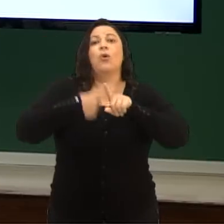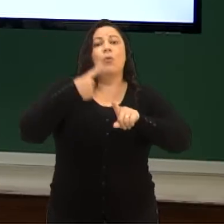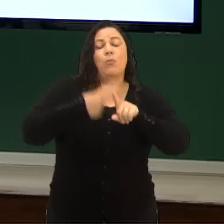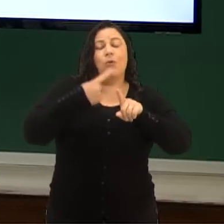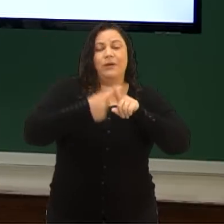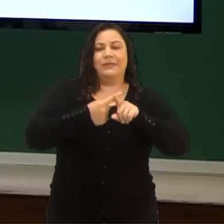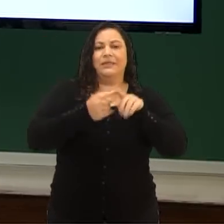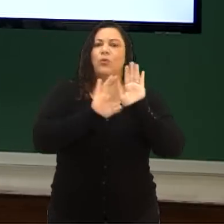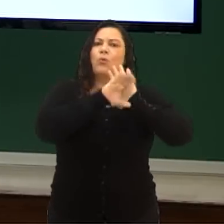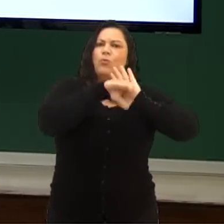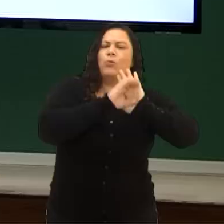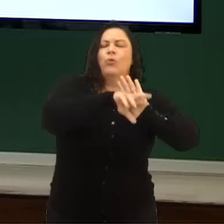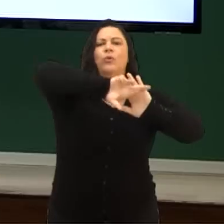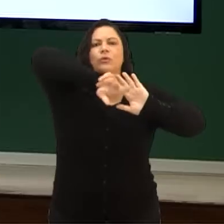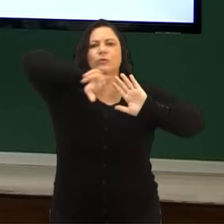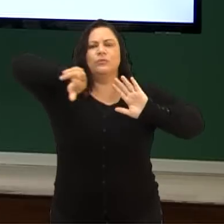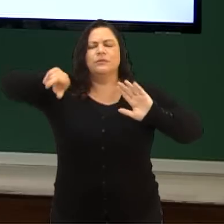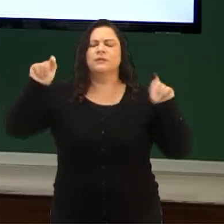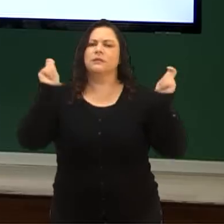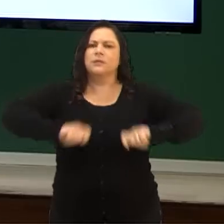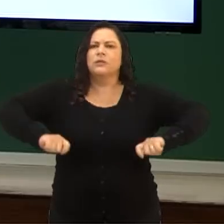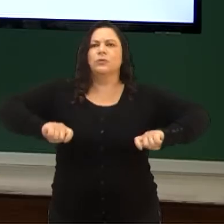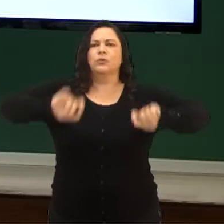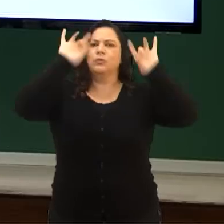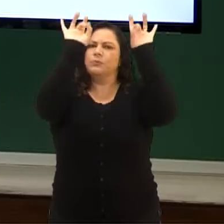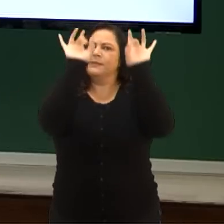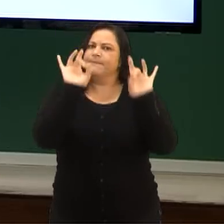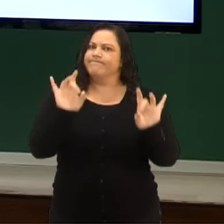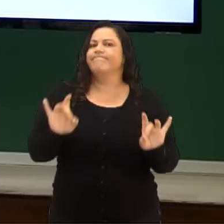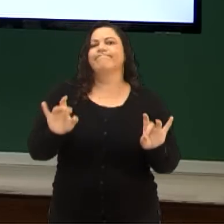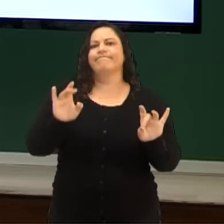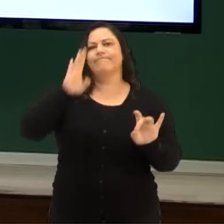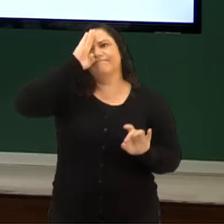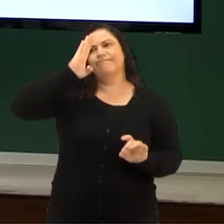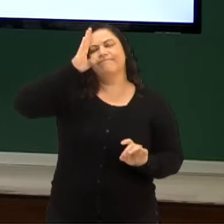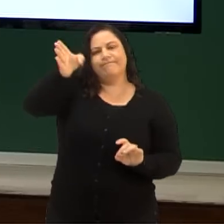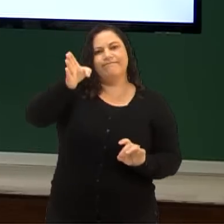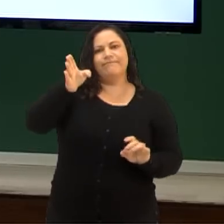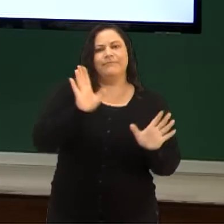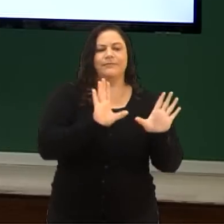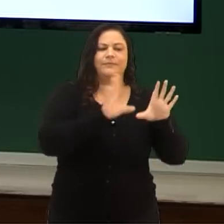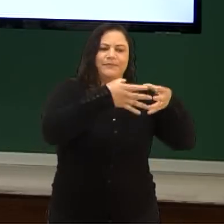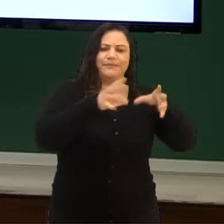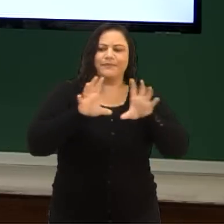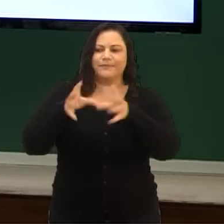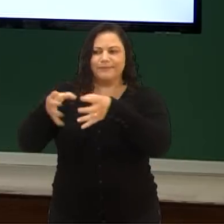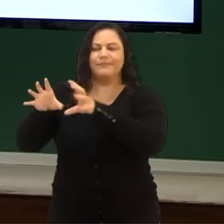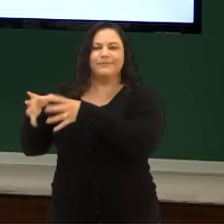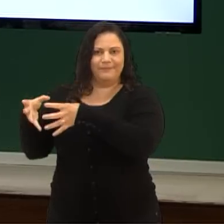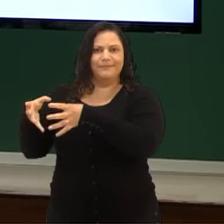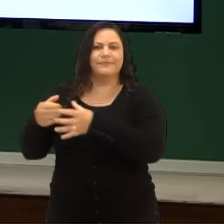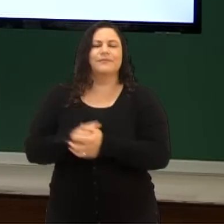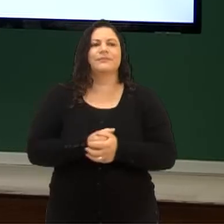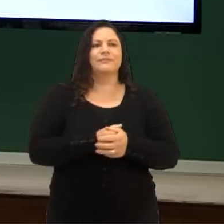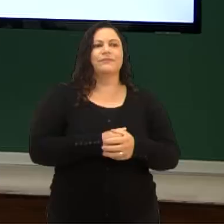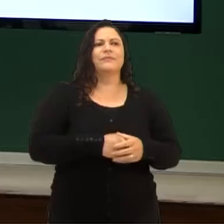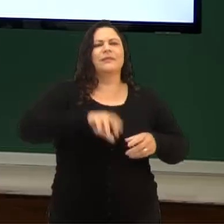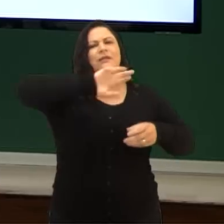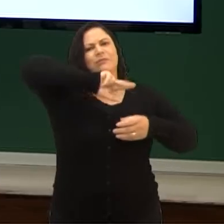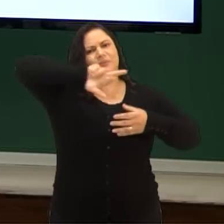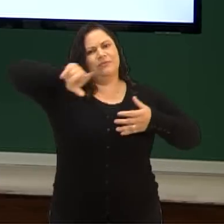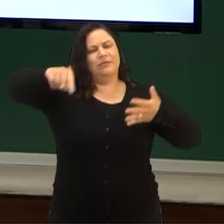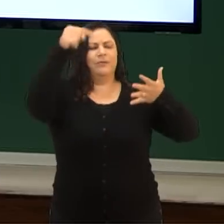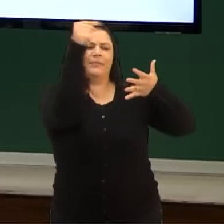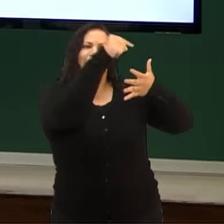conceito mais especial, mais individual, tá certo? Matriz quadrada, matriz